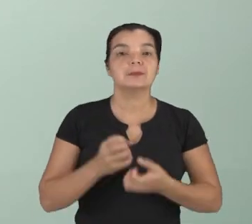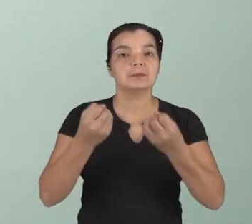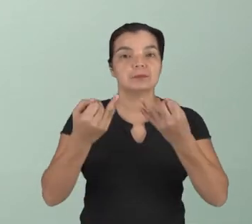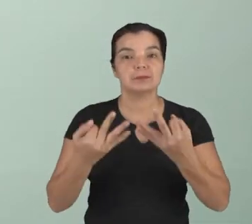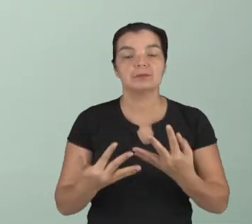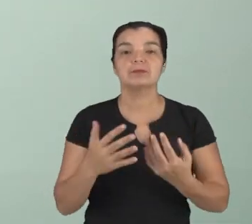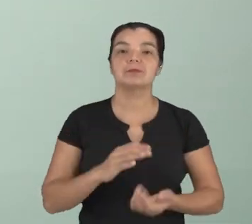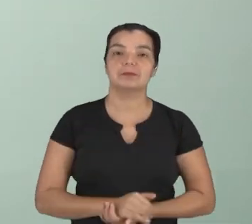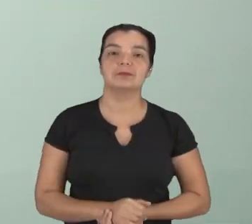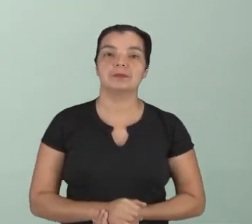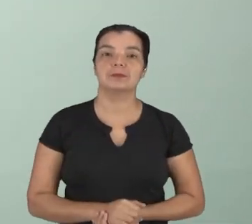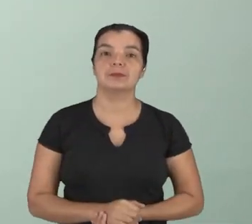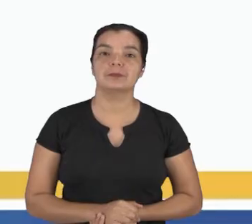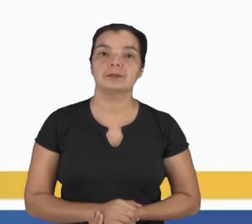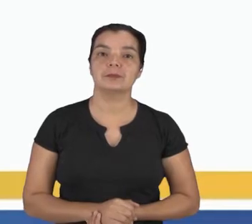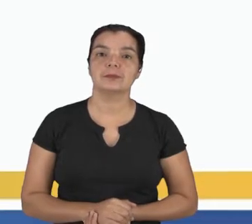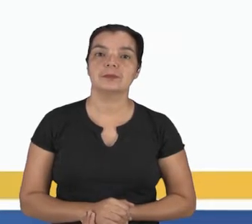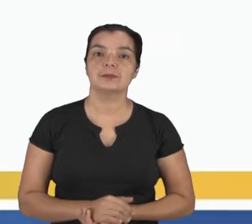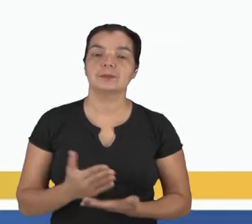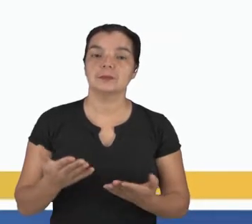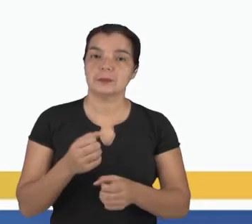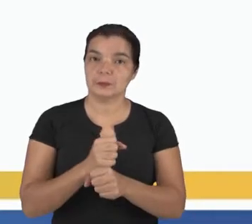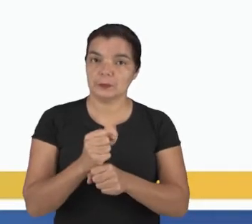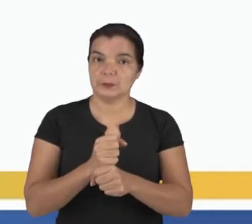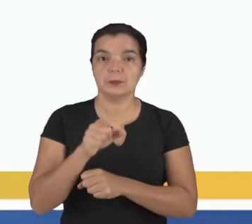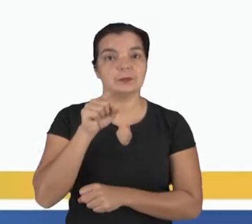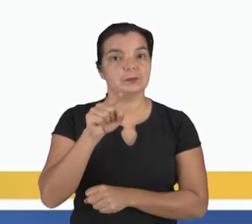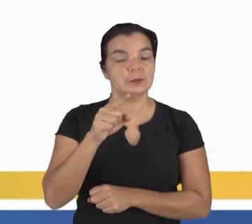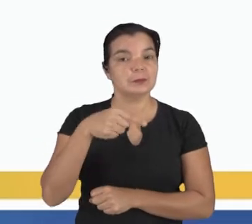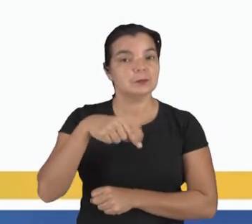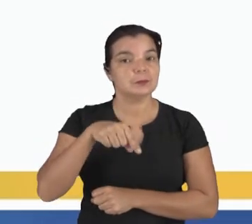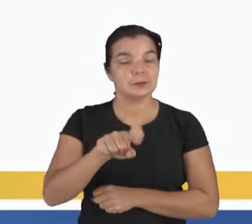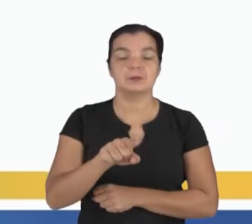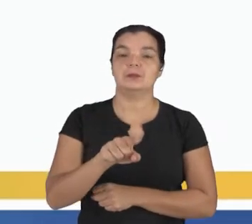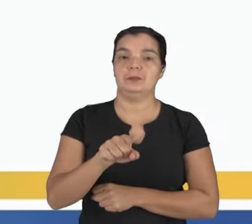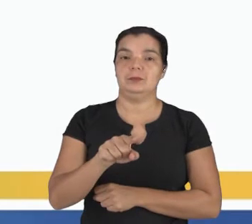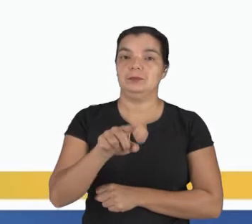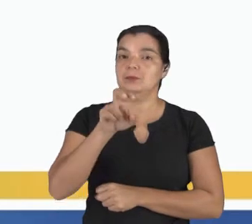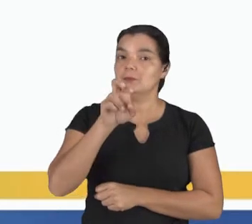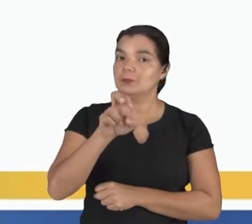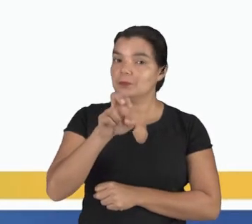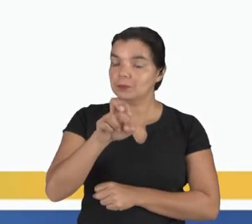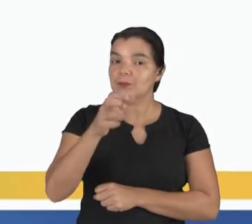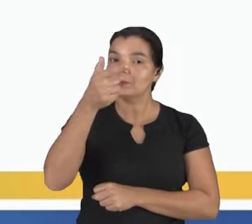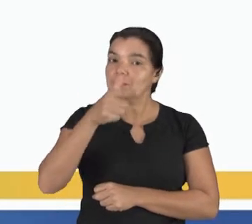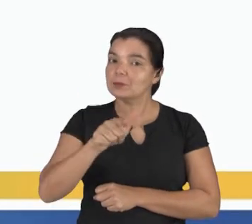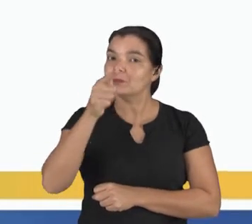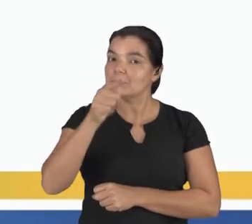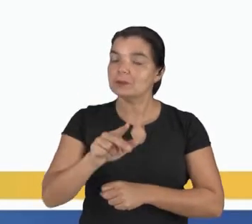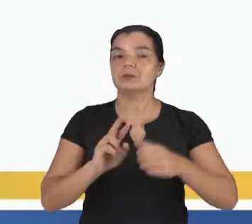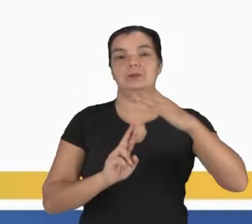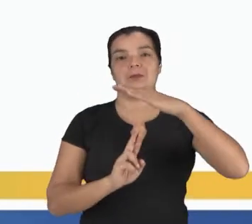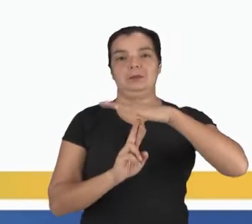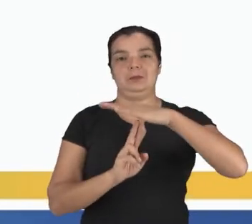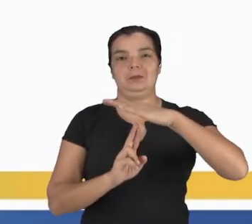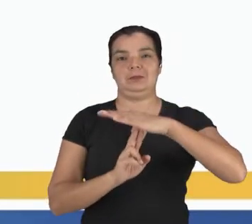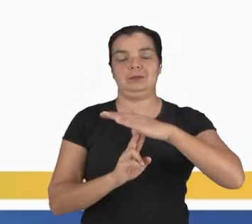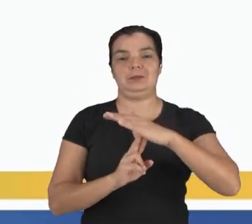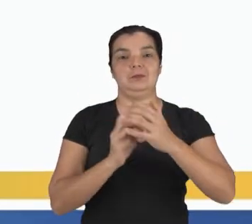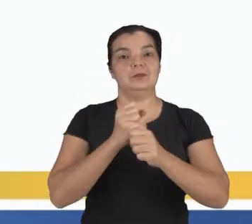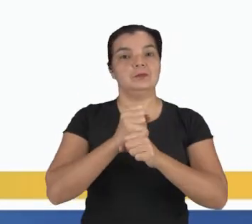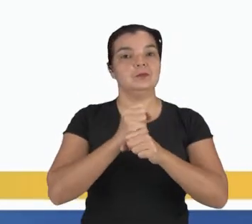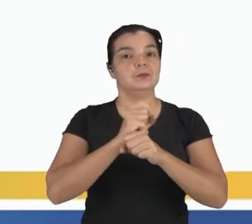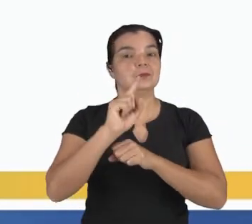dizendo, nesse ano, você foi 5 vezes ao parque. No ano